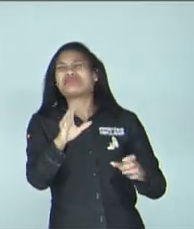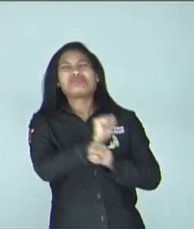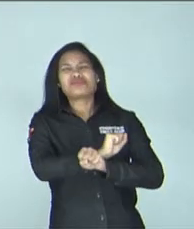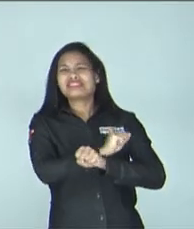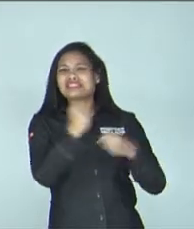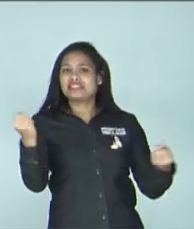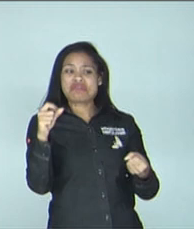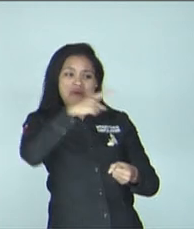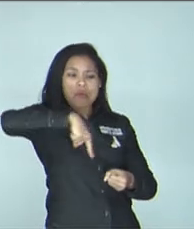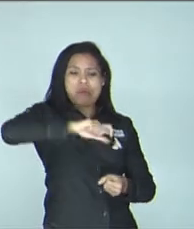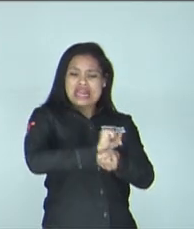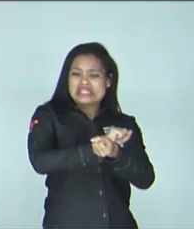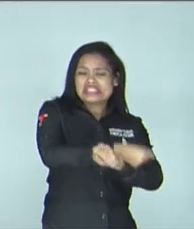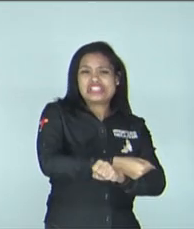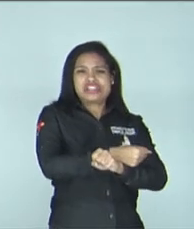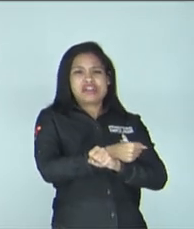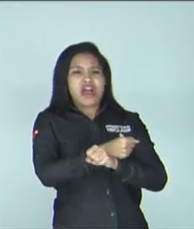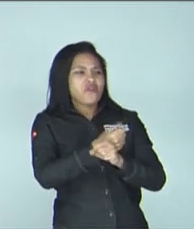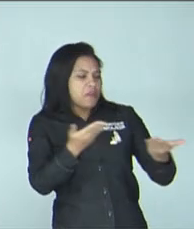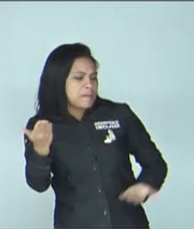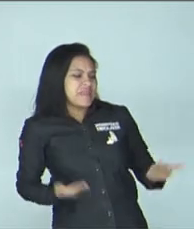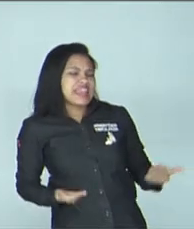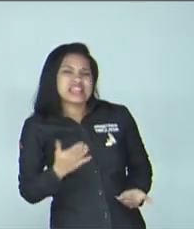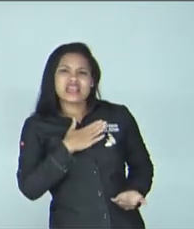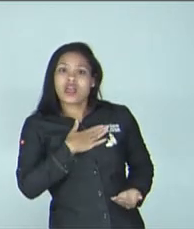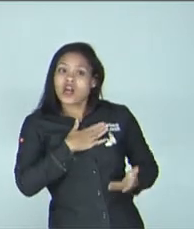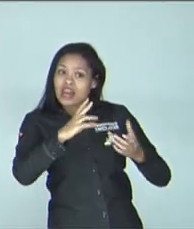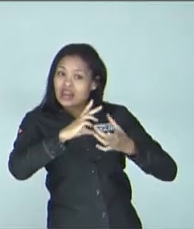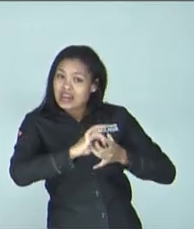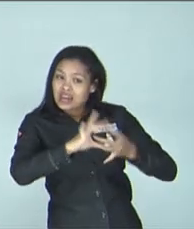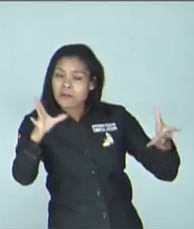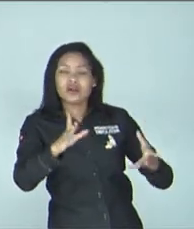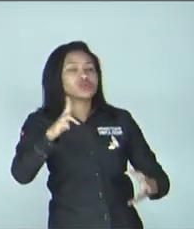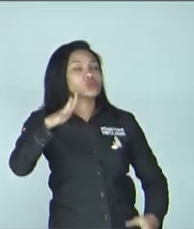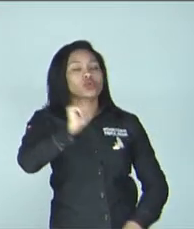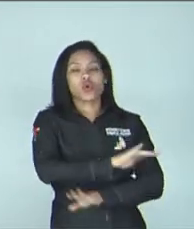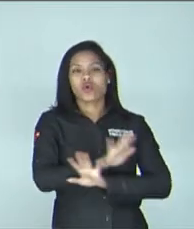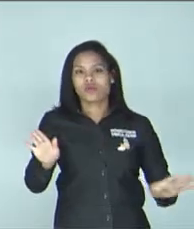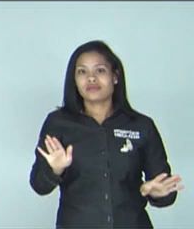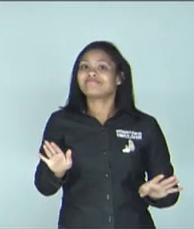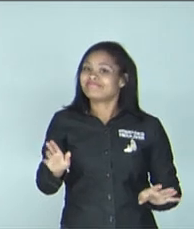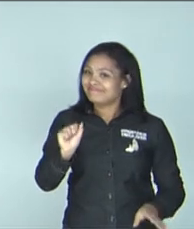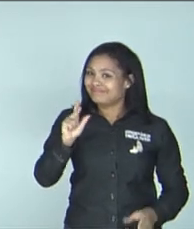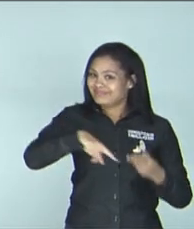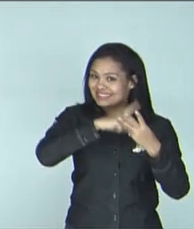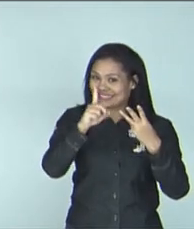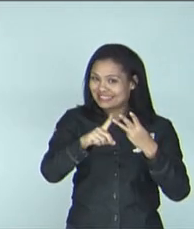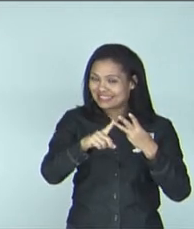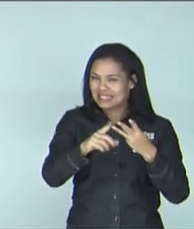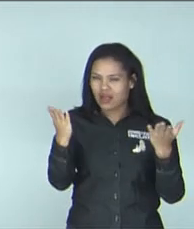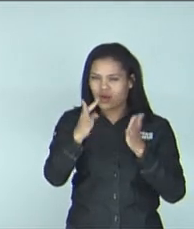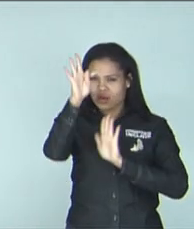produtivas são os meus escravos eles não vão embora aí vem a terceira praga vamos ler o